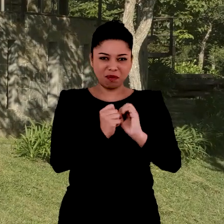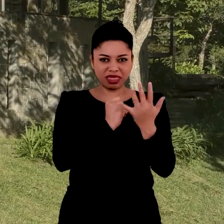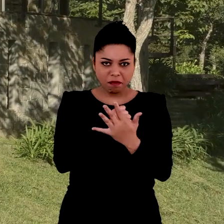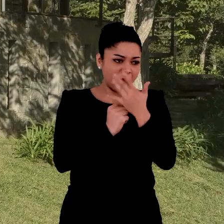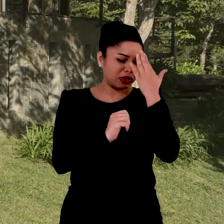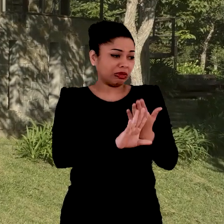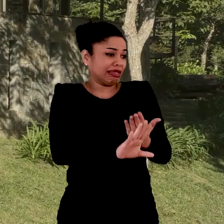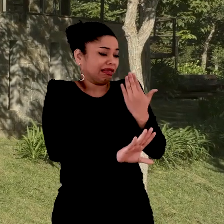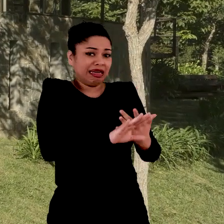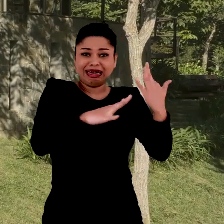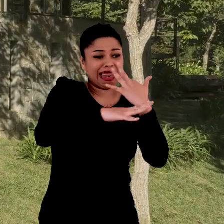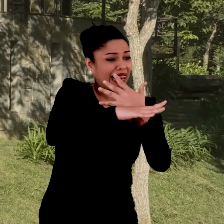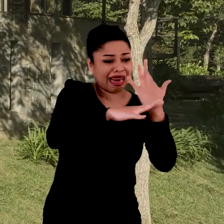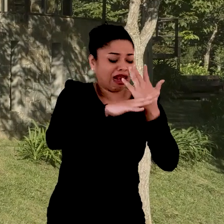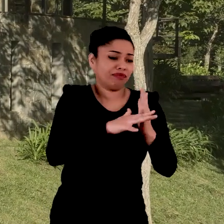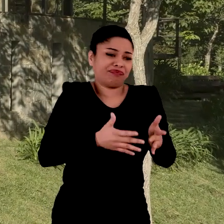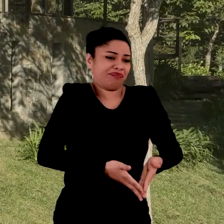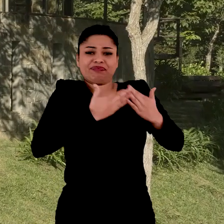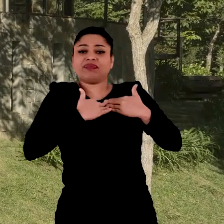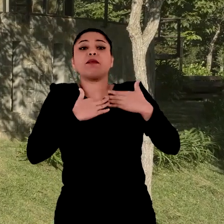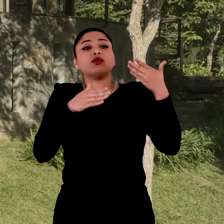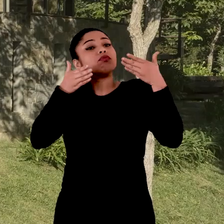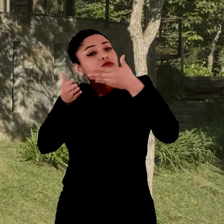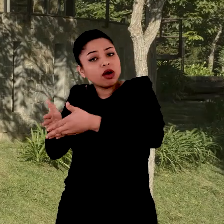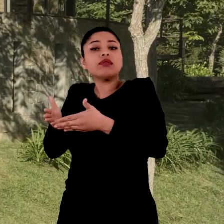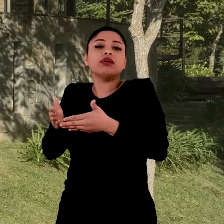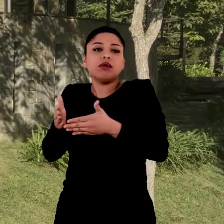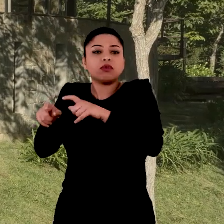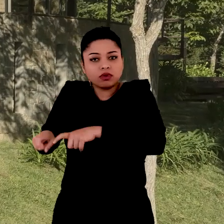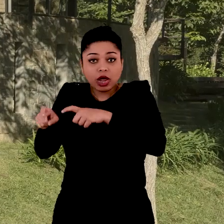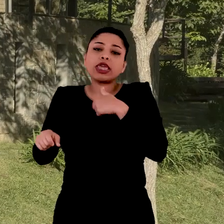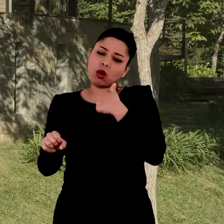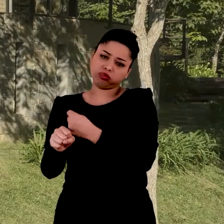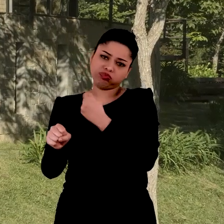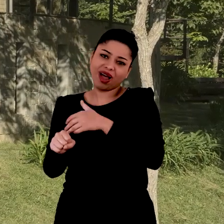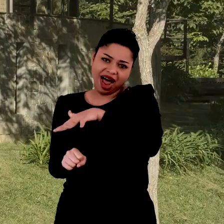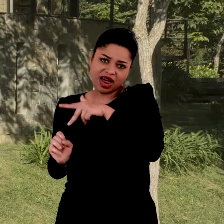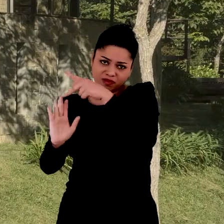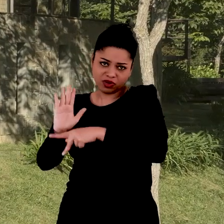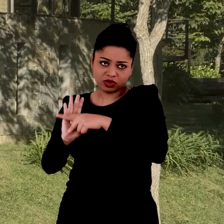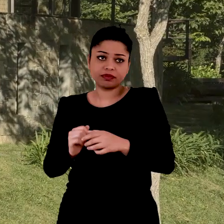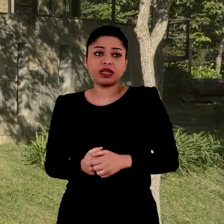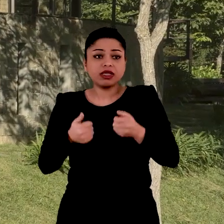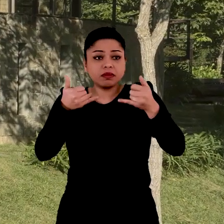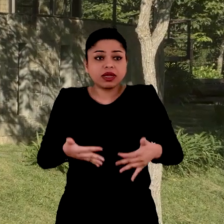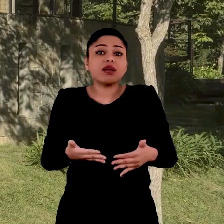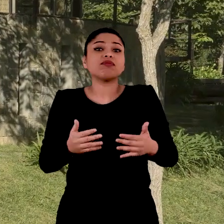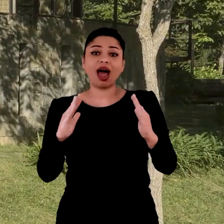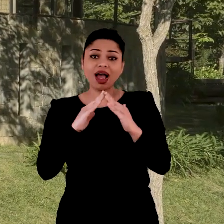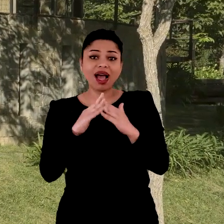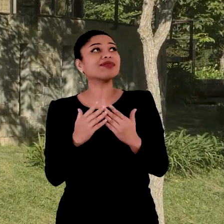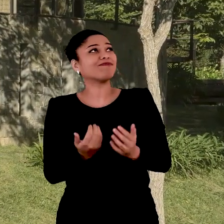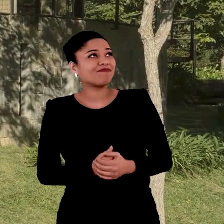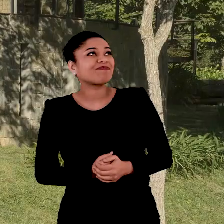gente realizou um período que a gente passou pela pandemia, né? A gente começou o projeto antes da pandemia, e no decorrer